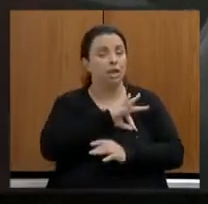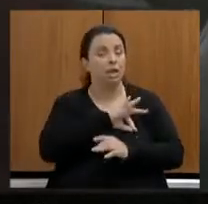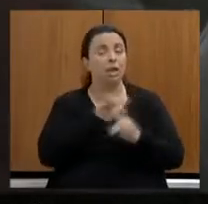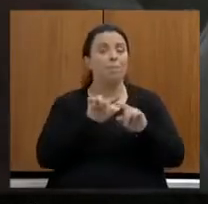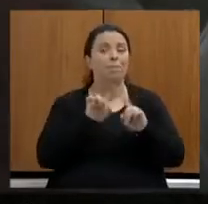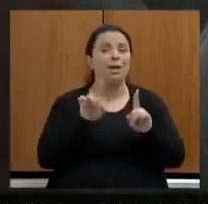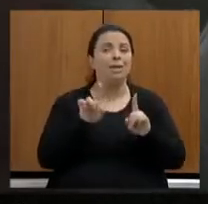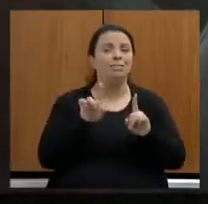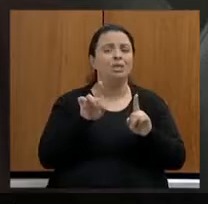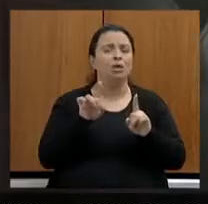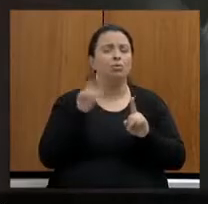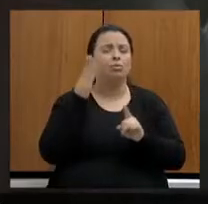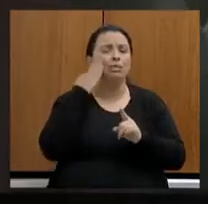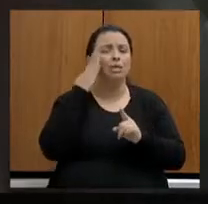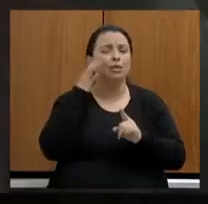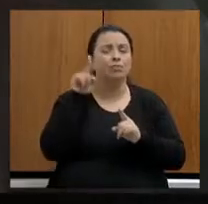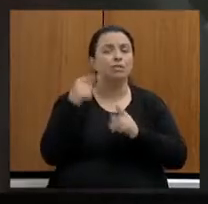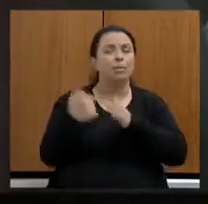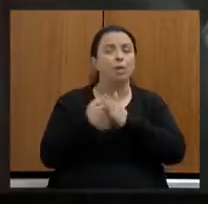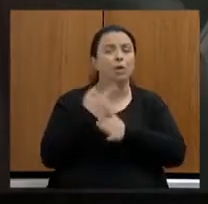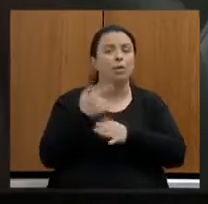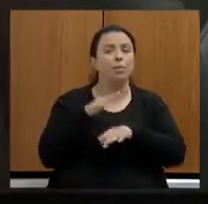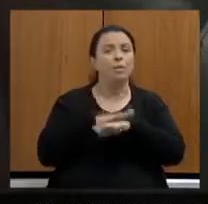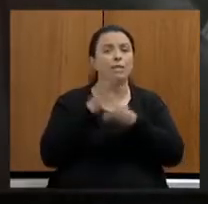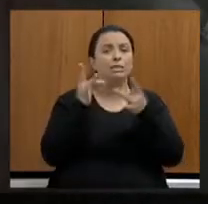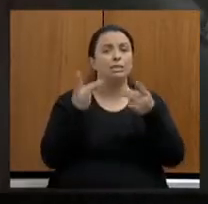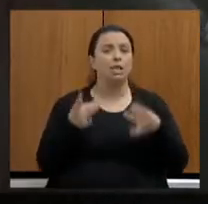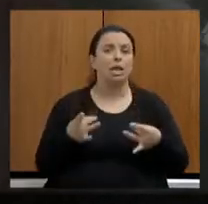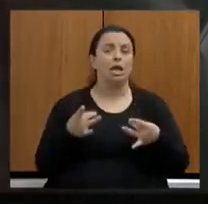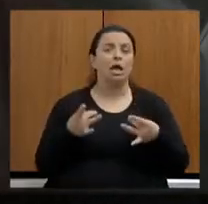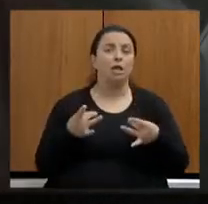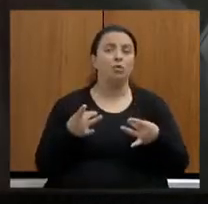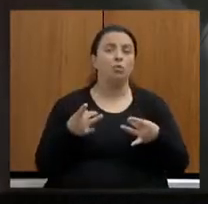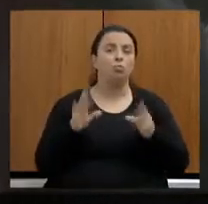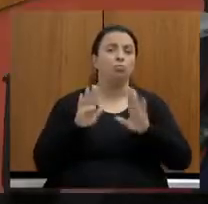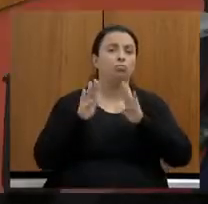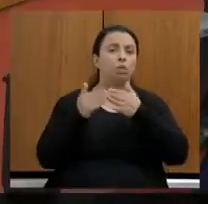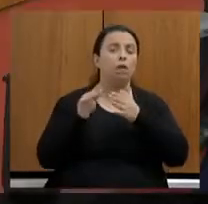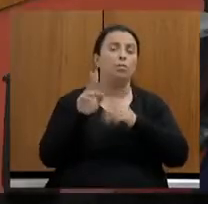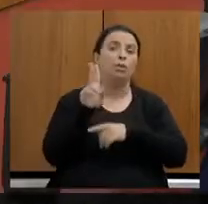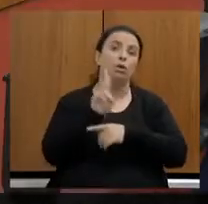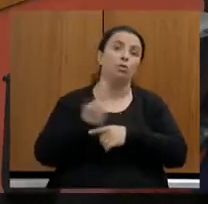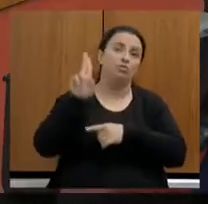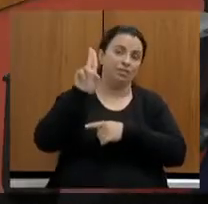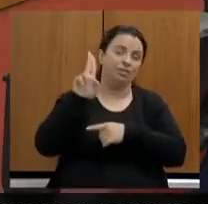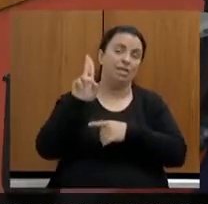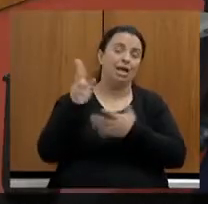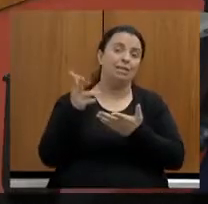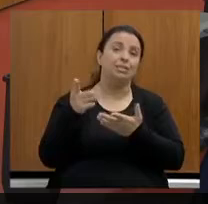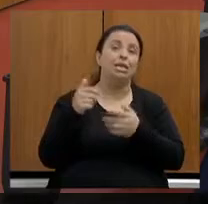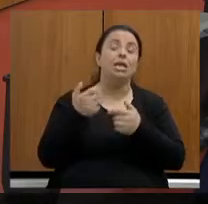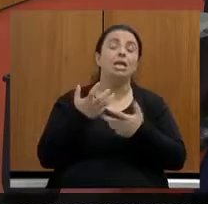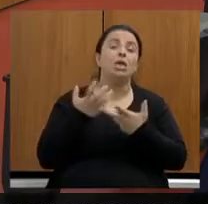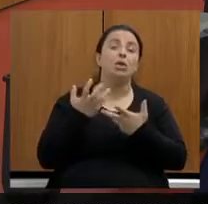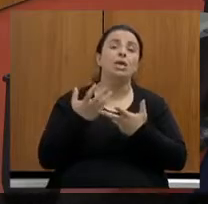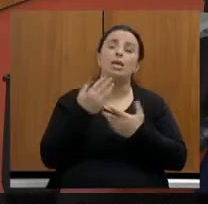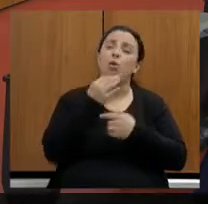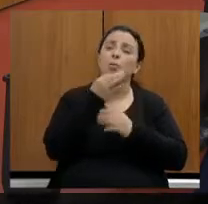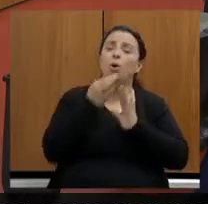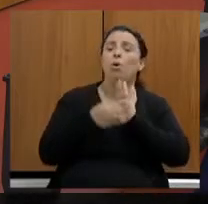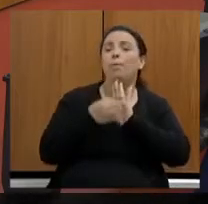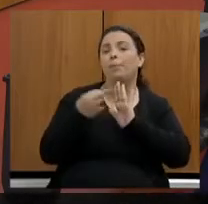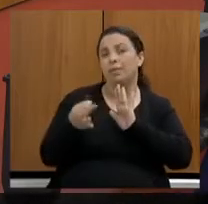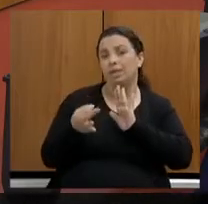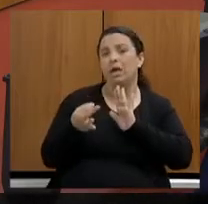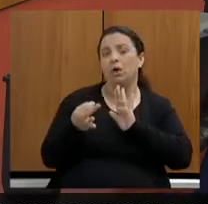trazer maiores detalhamentos em relação um as universidade e aí Presidente Beatriz eu queria deixar uma sugestão se fosse possível é